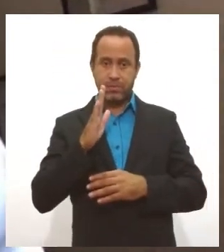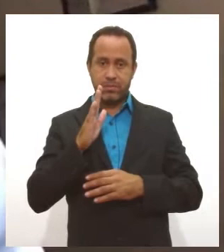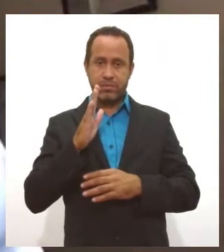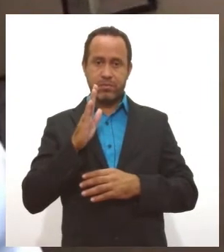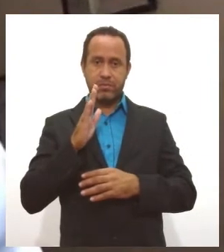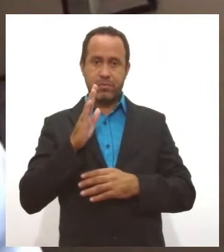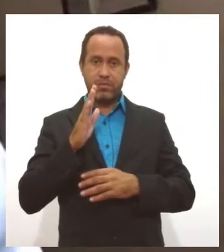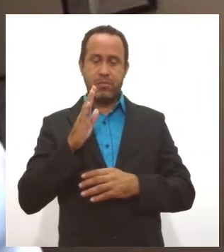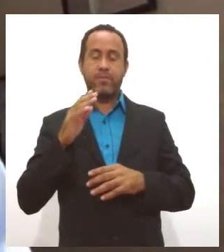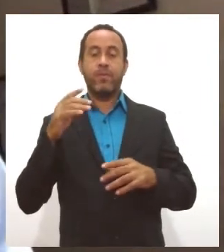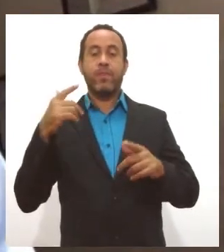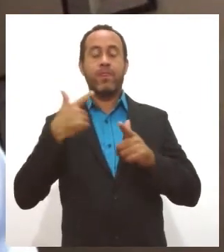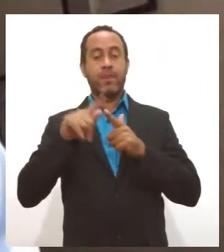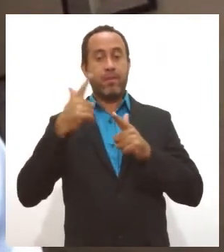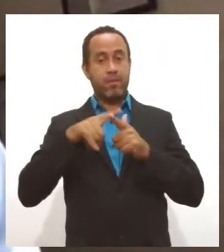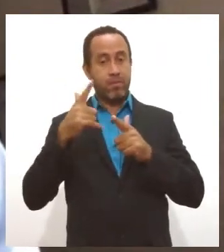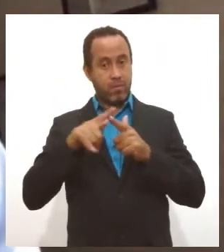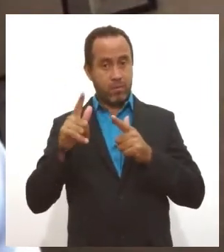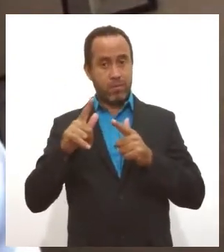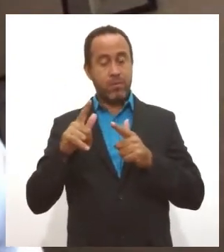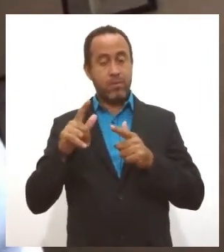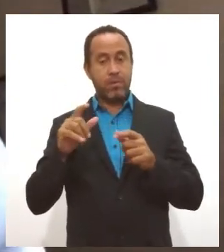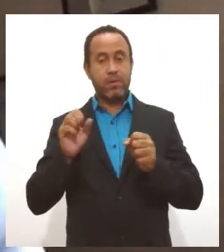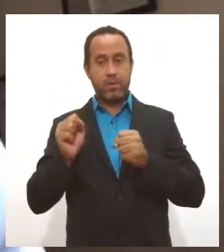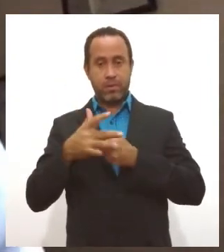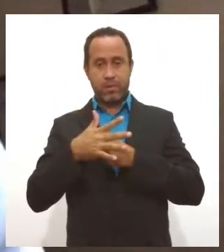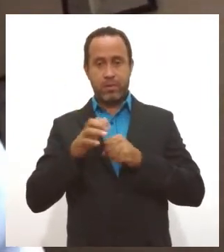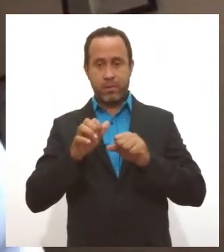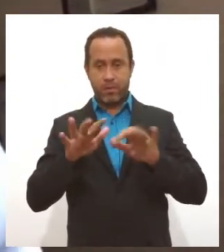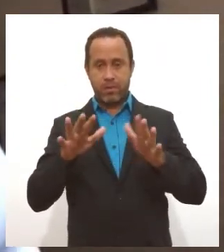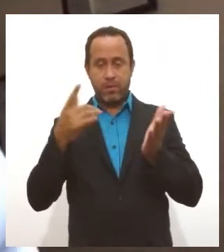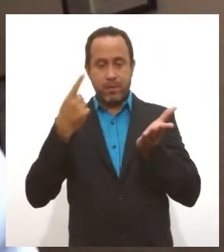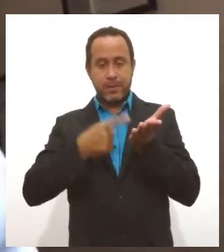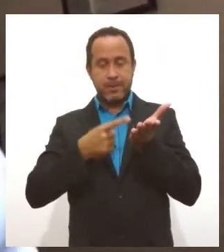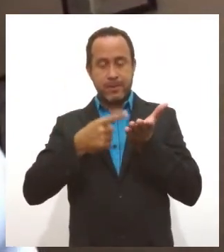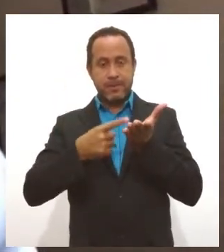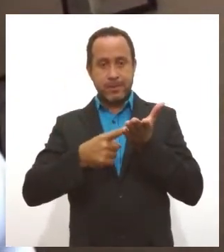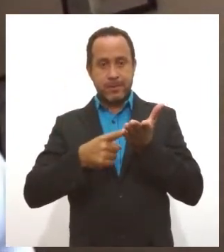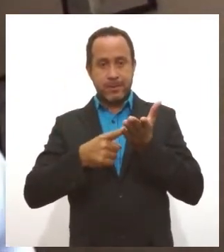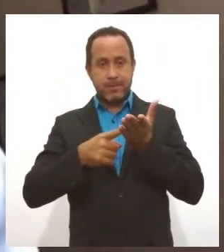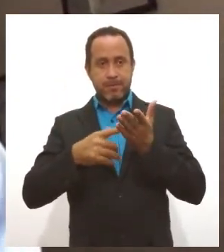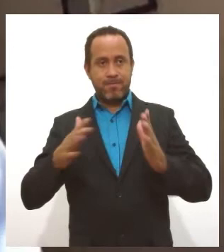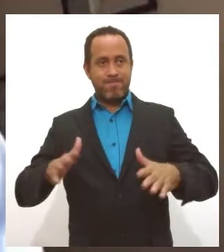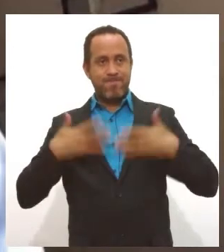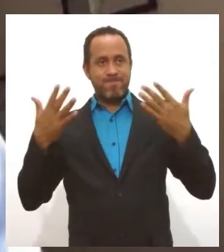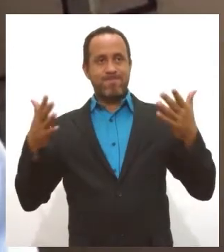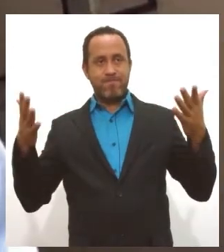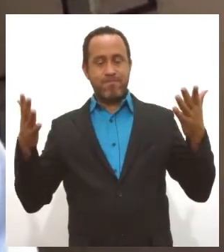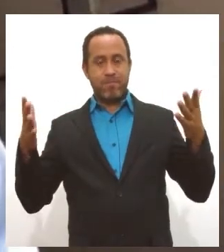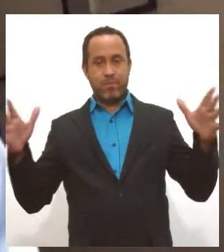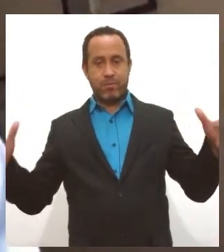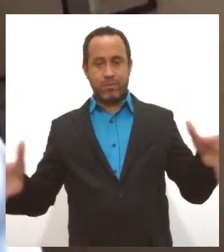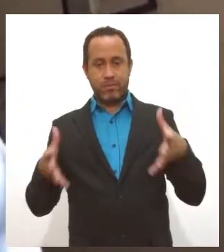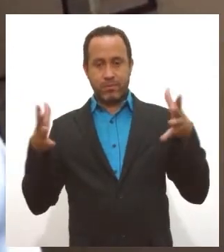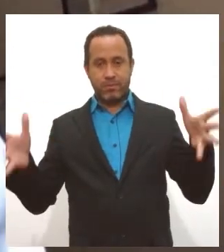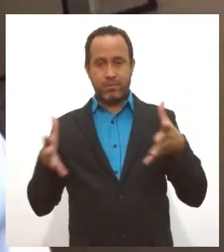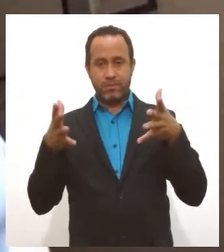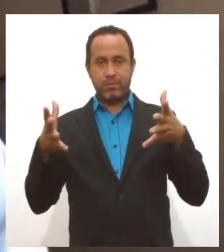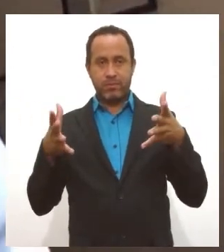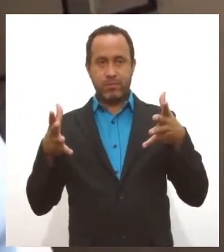muito, muito afetado com essa crise. Então, esse convênio, ele vem assim para dar um ânimo, né? Porque,